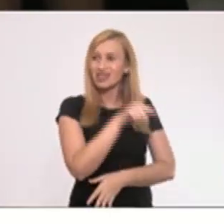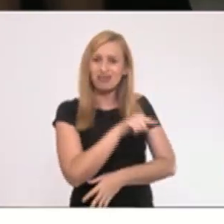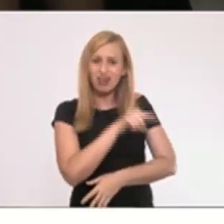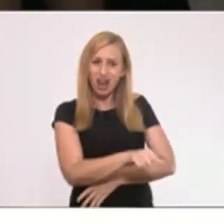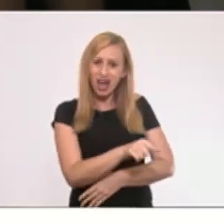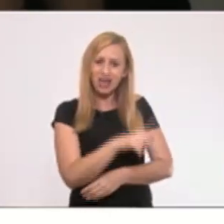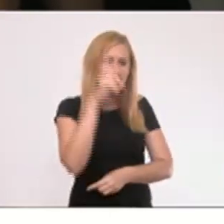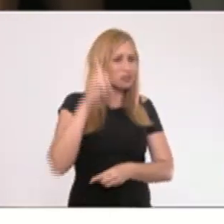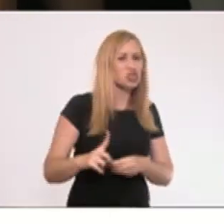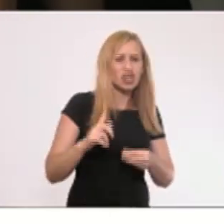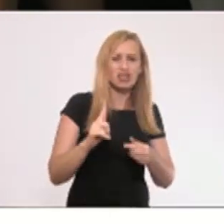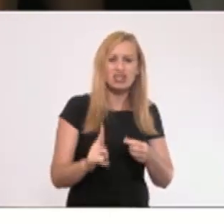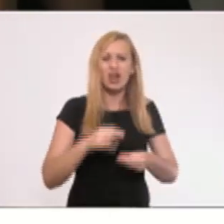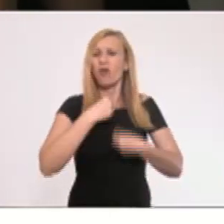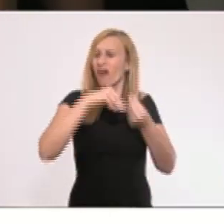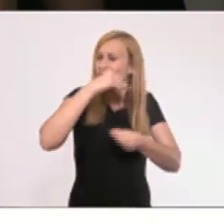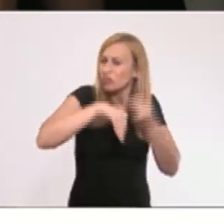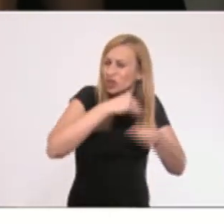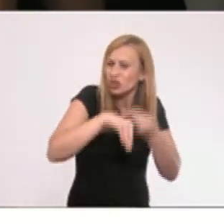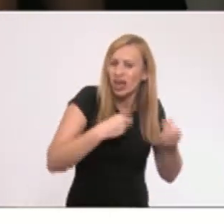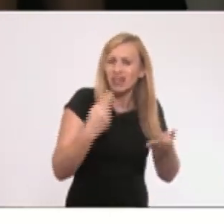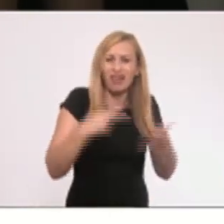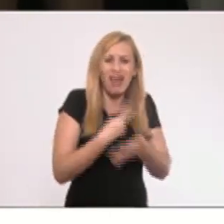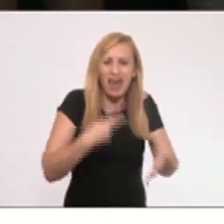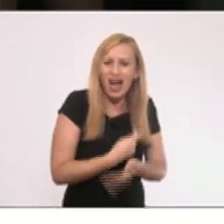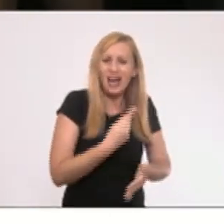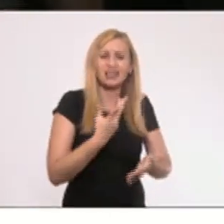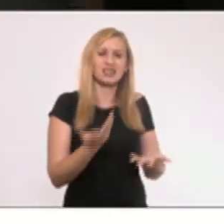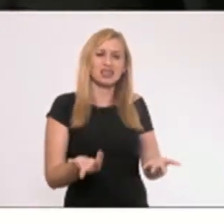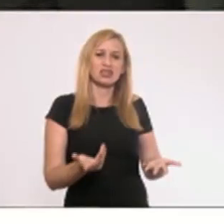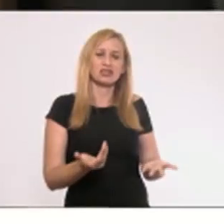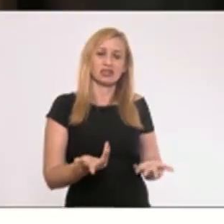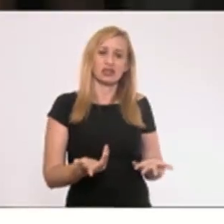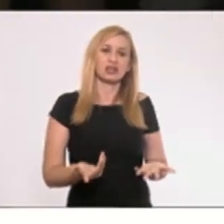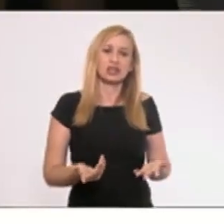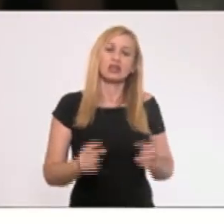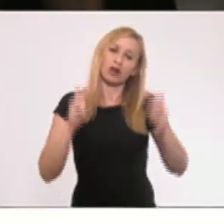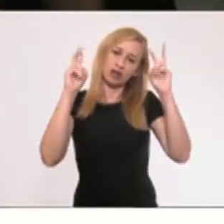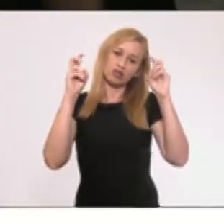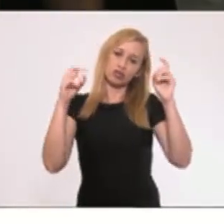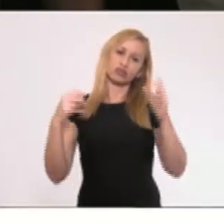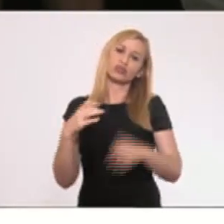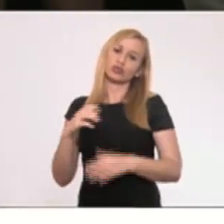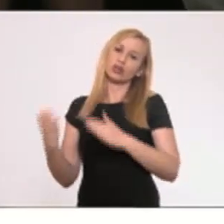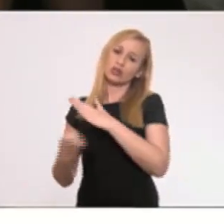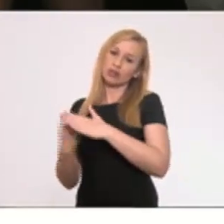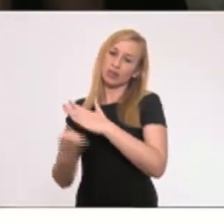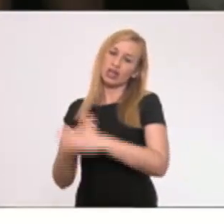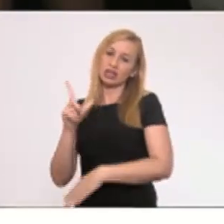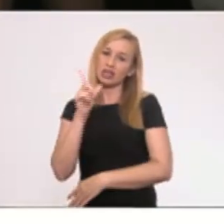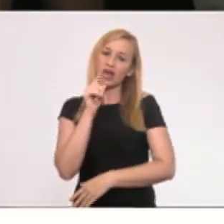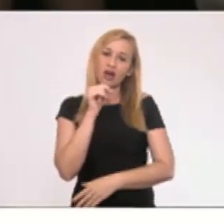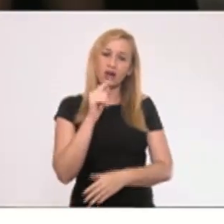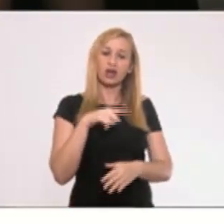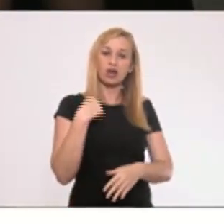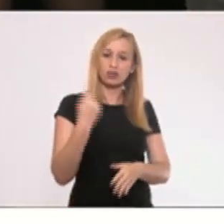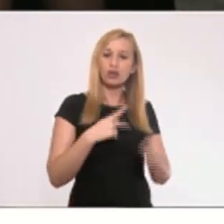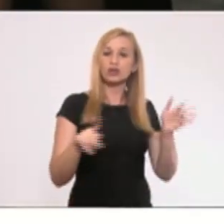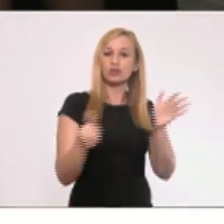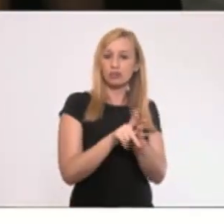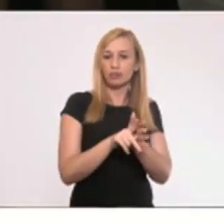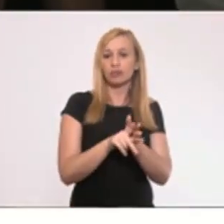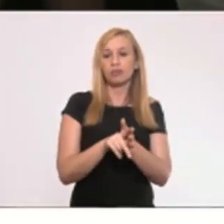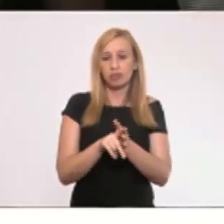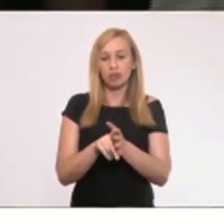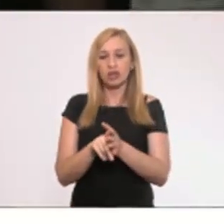gestão totalitária, autoritária, irresponsável em relação à SEDAE, que é um patrimônio e, na minha opinião, um orgulho do Rio de Janeiro.